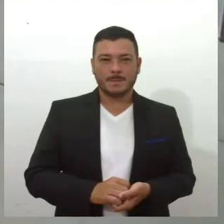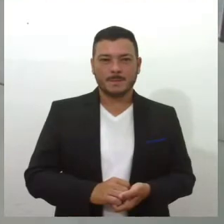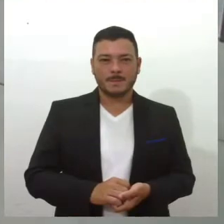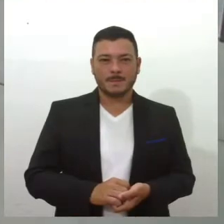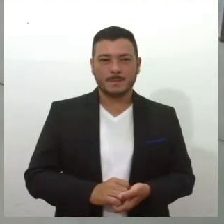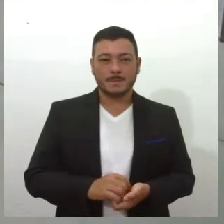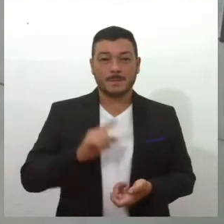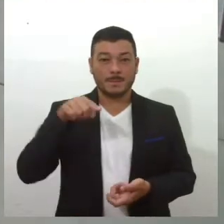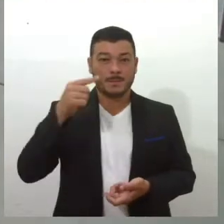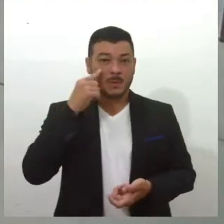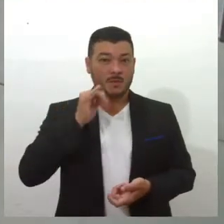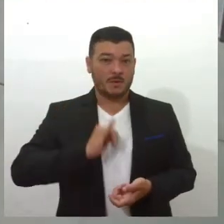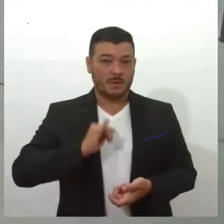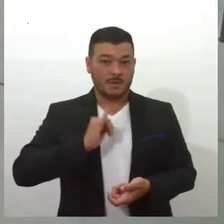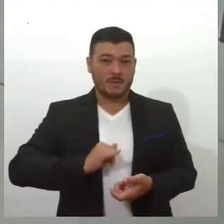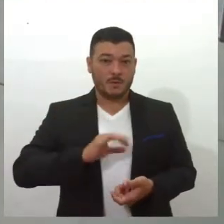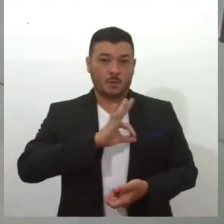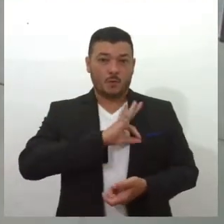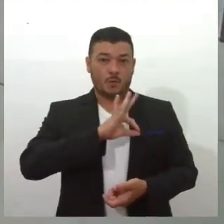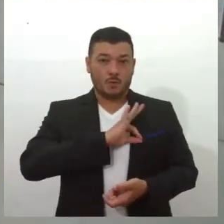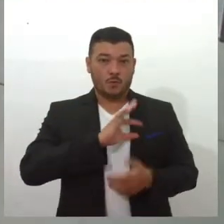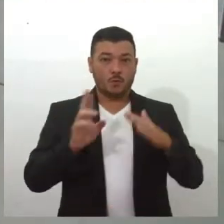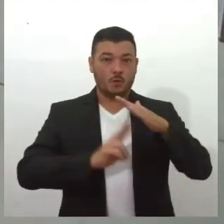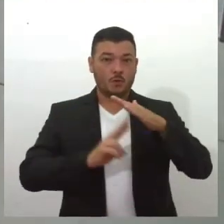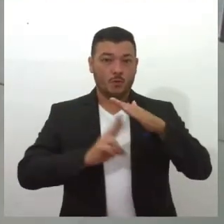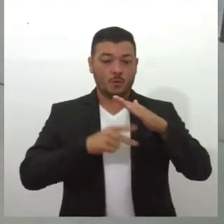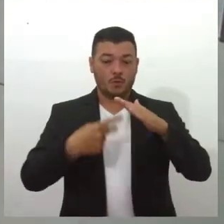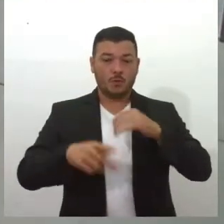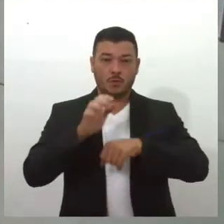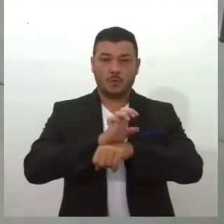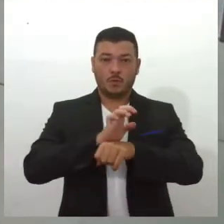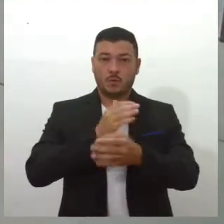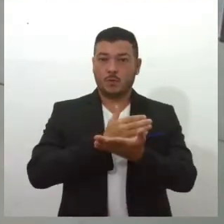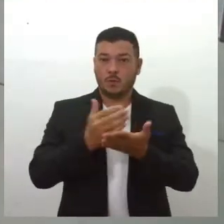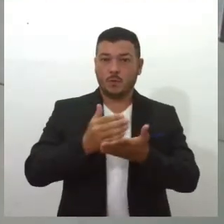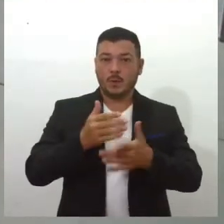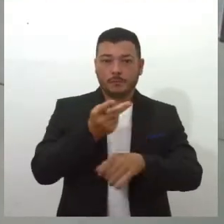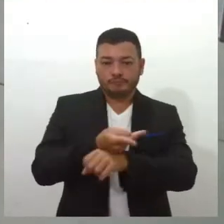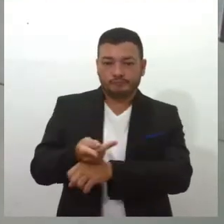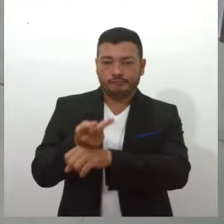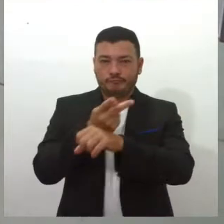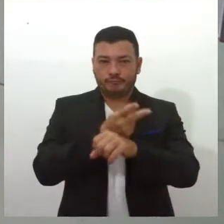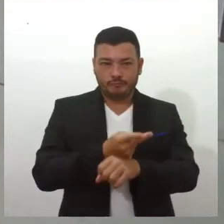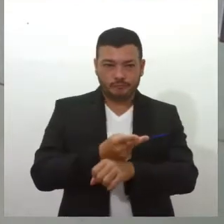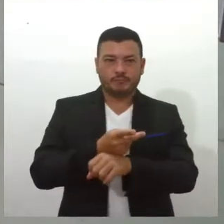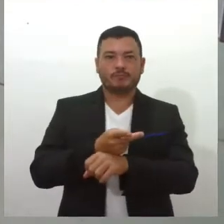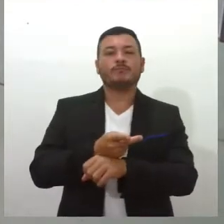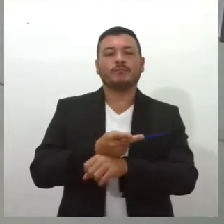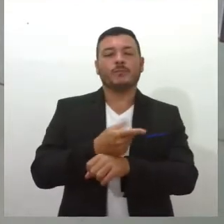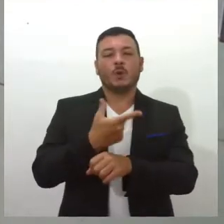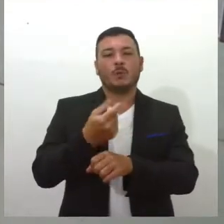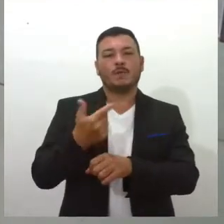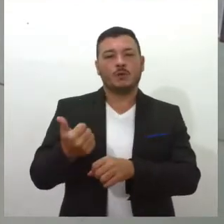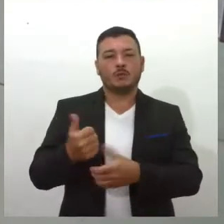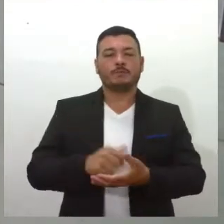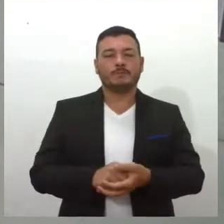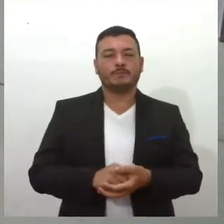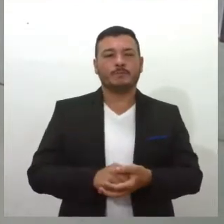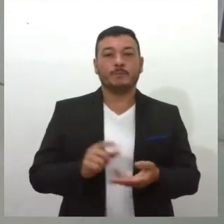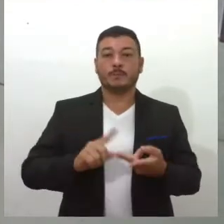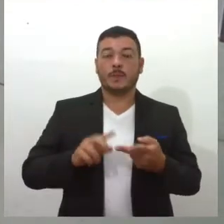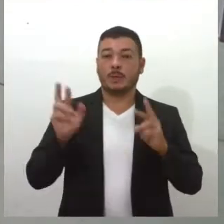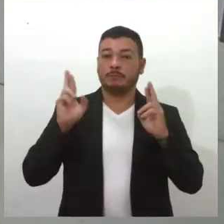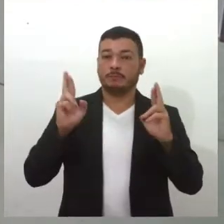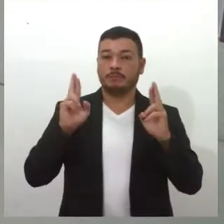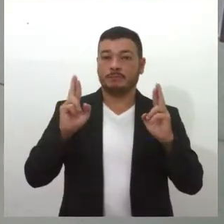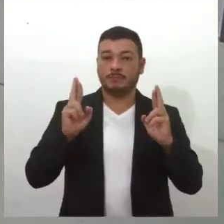Veja, depois de intervalo, o Batalhão de Polícia Rodoviária Estadual inicia a Operação Romaria 2021 e as expectativas, né,